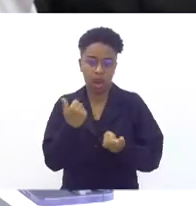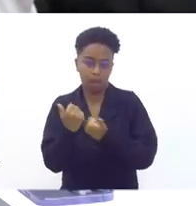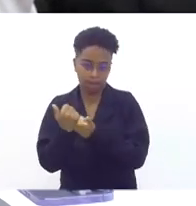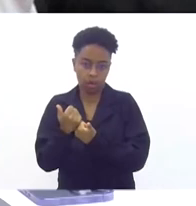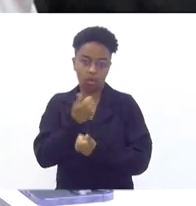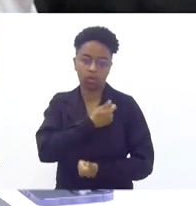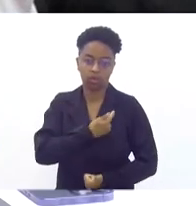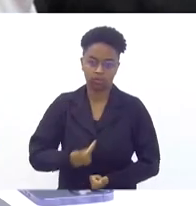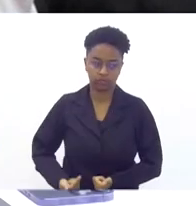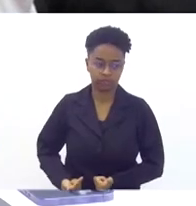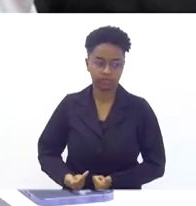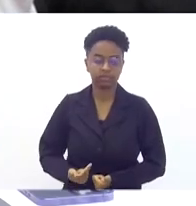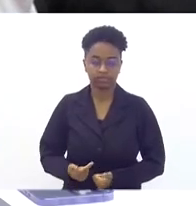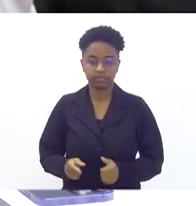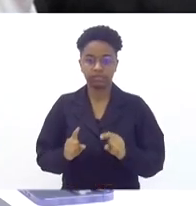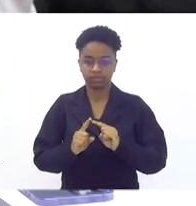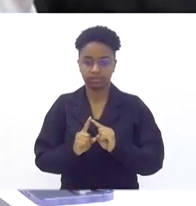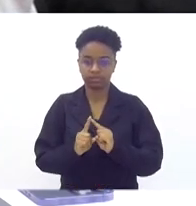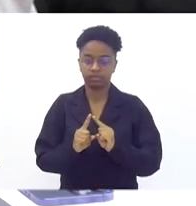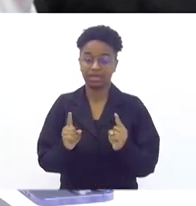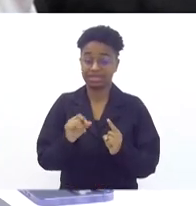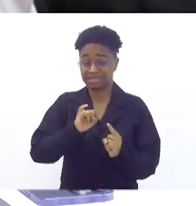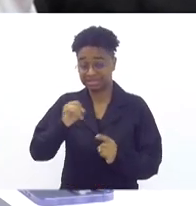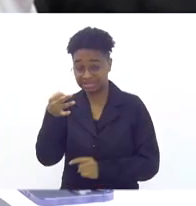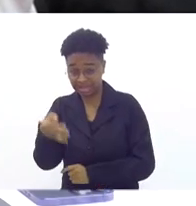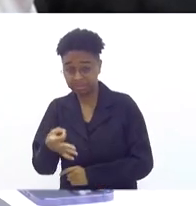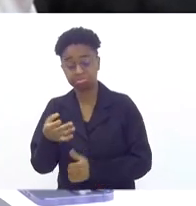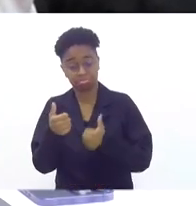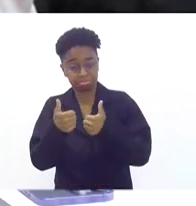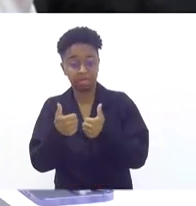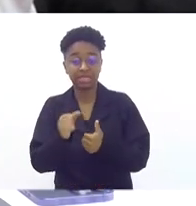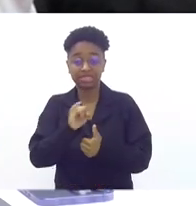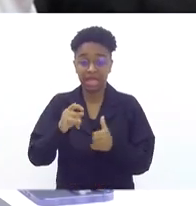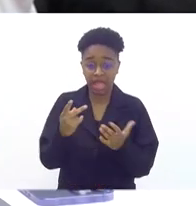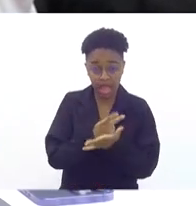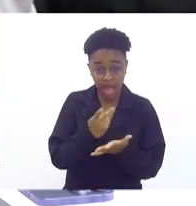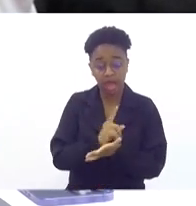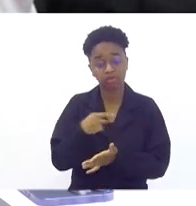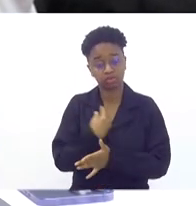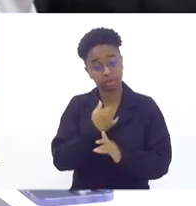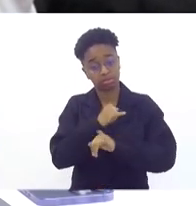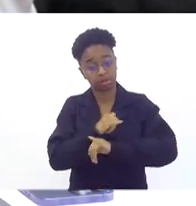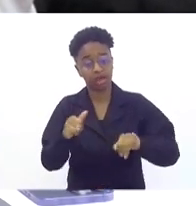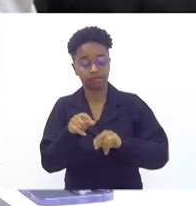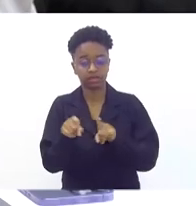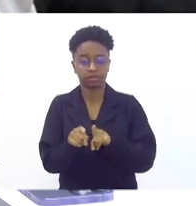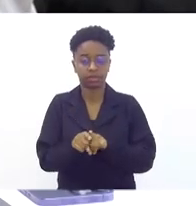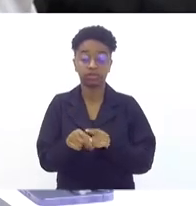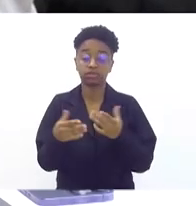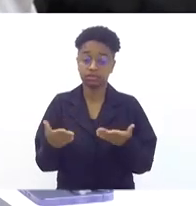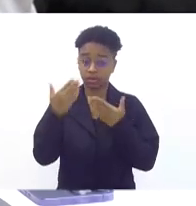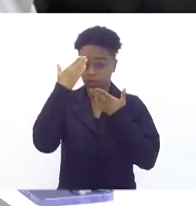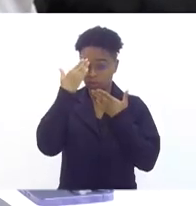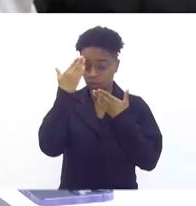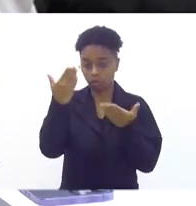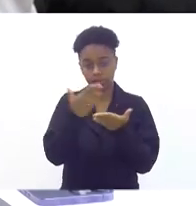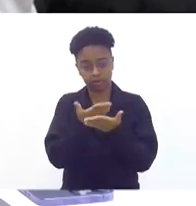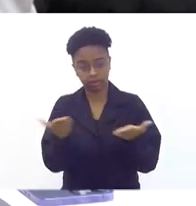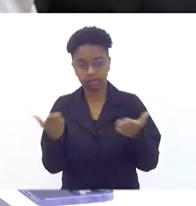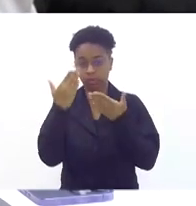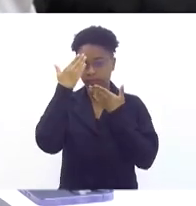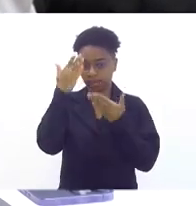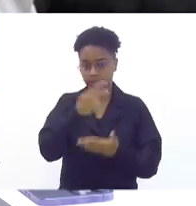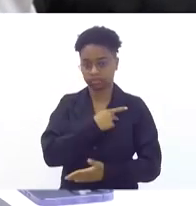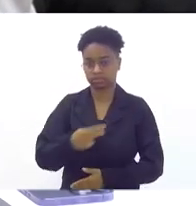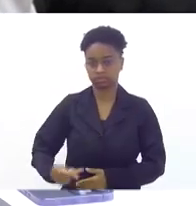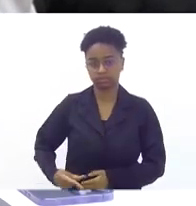mas quando tá certa certo e quando tá errado né Deputado a gente tem que falar tá errado Então pessoal Muito obrigado muito obrigado